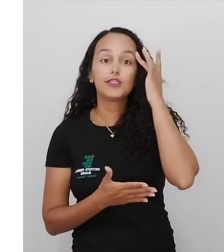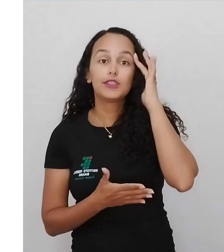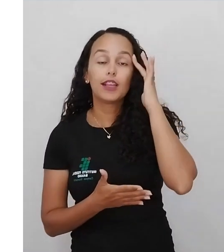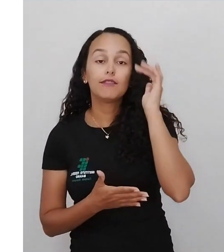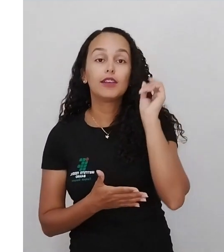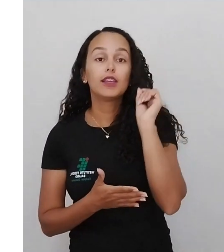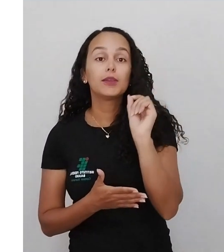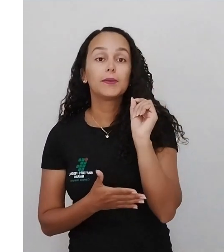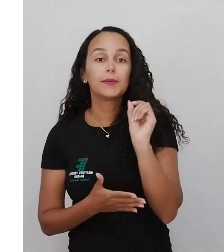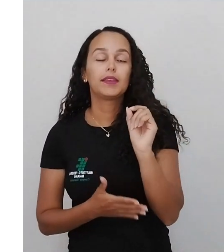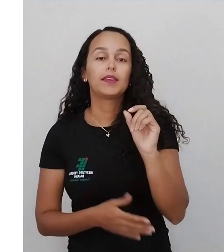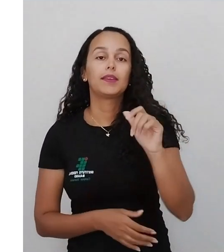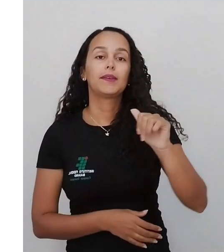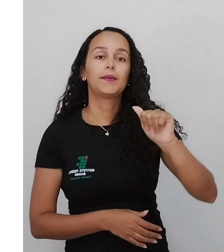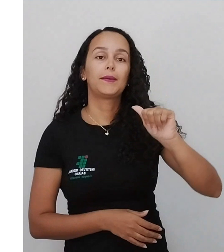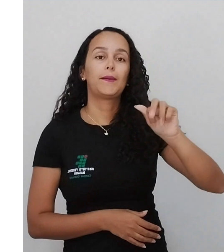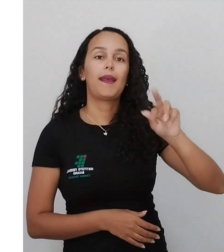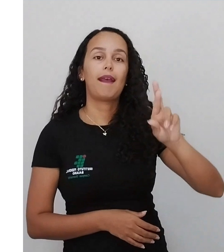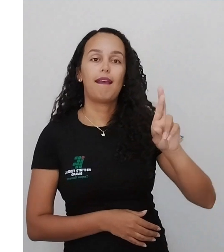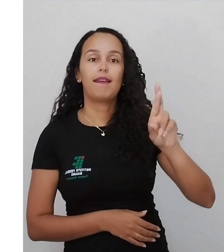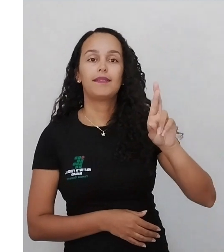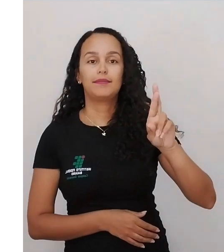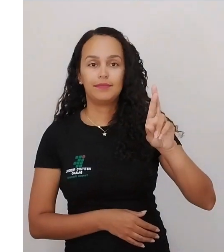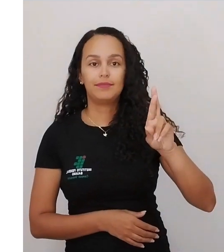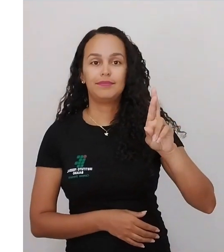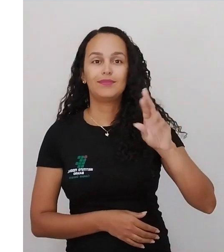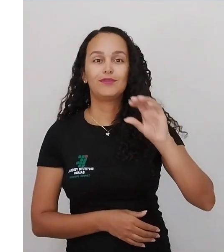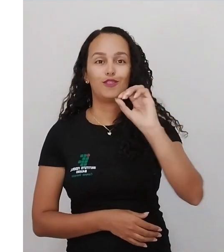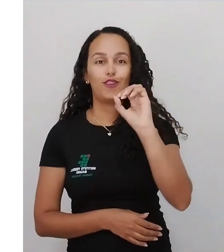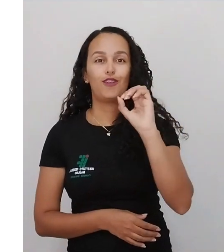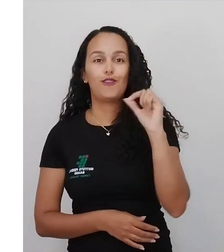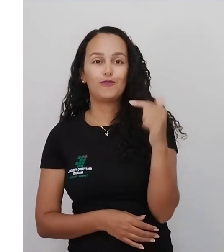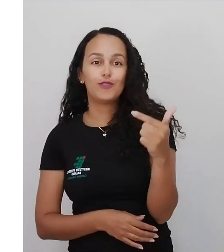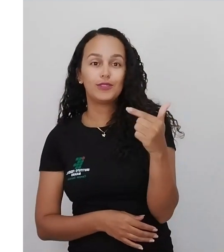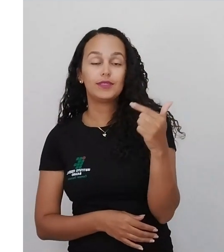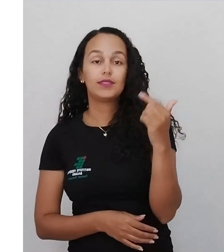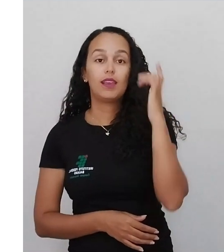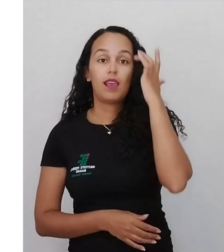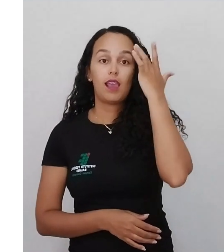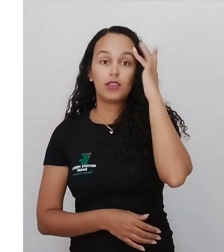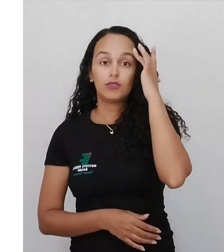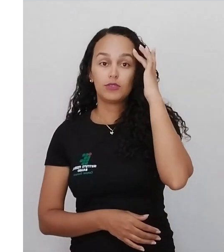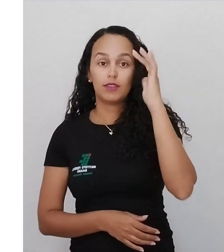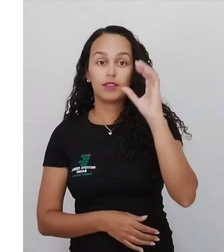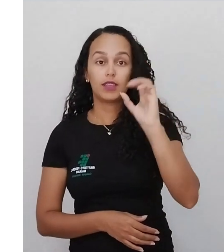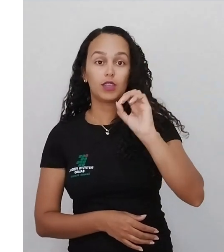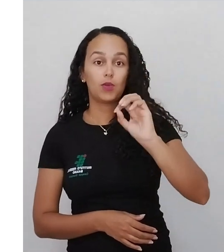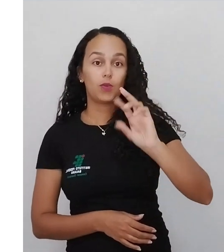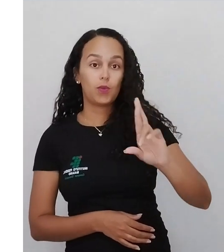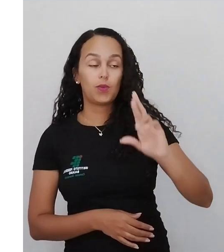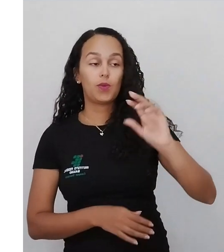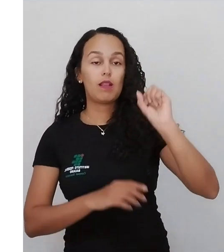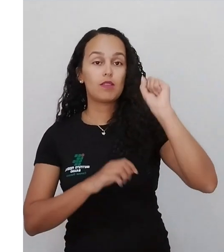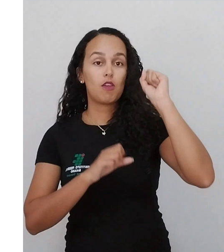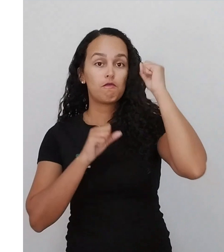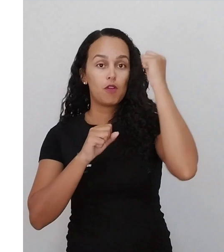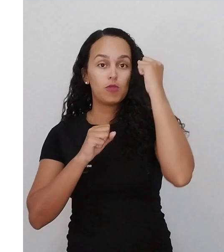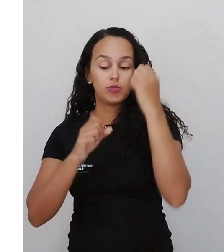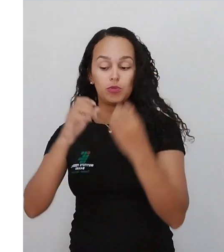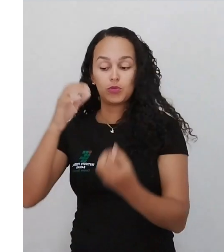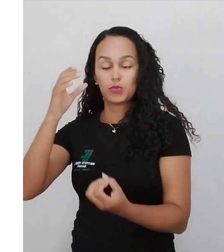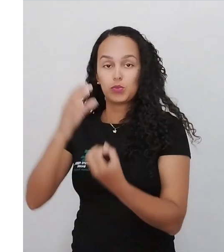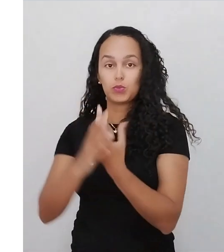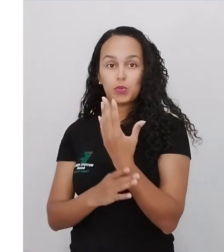que o ar, que poderia, né, trazer com ele essa força para que as formas de vida